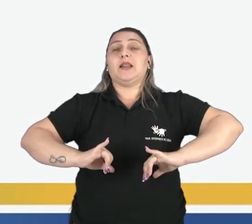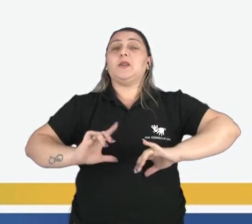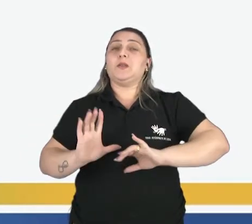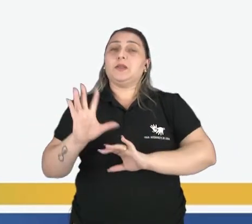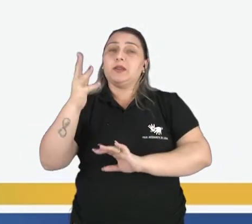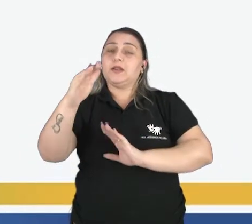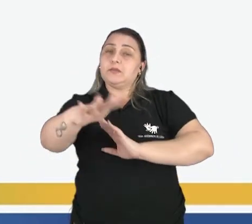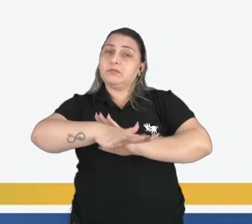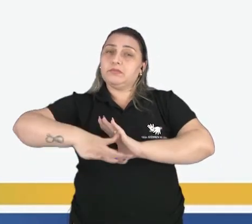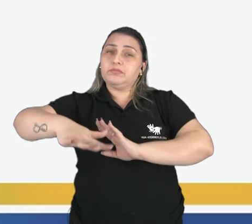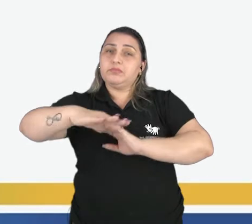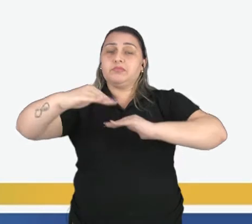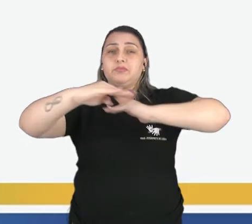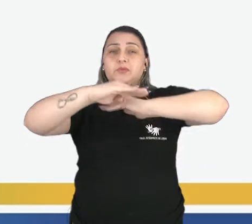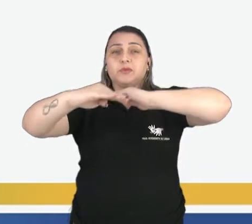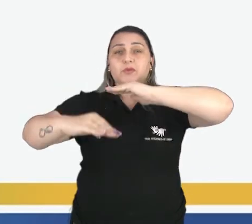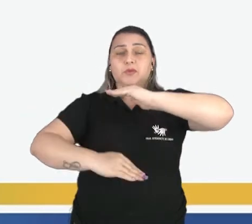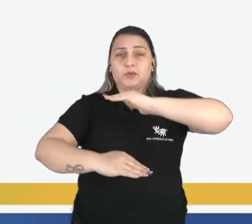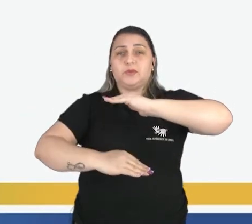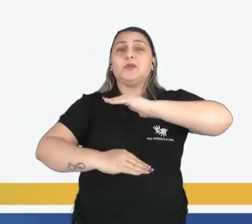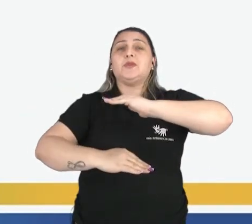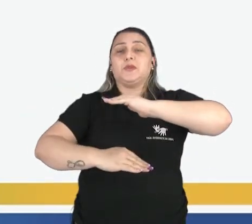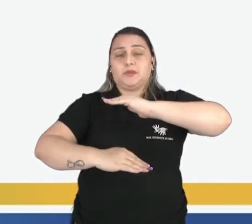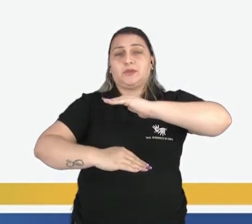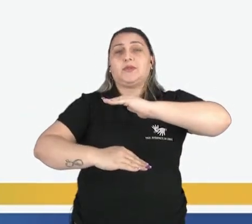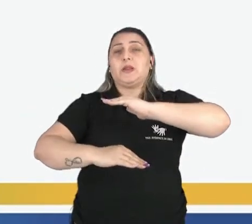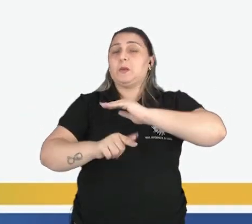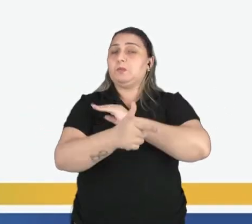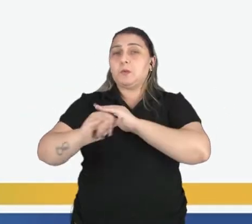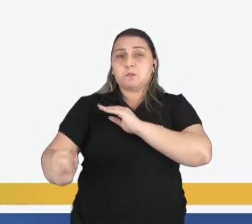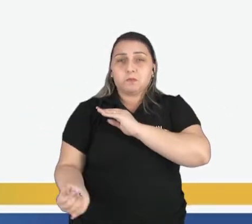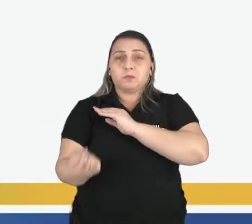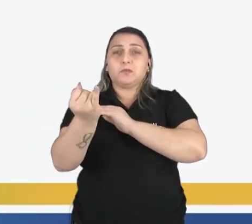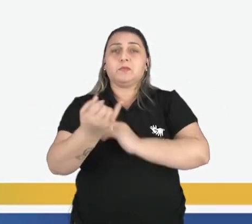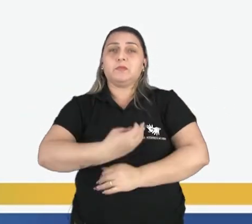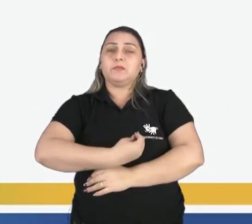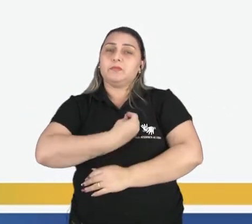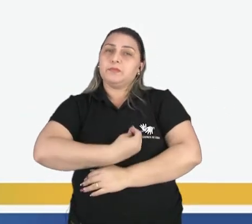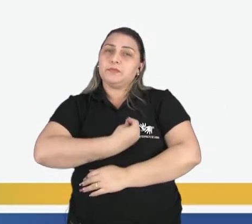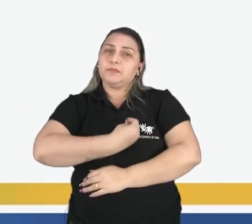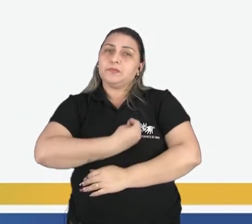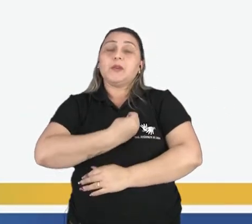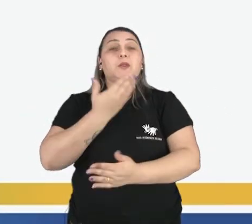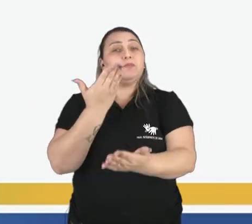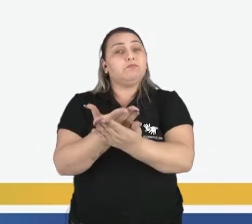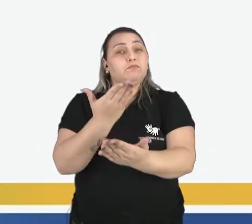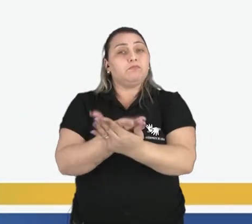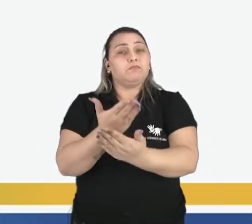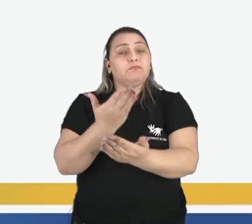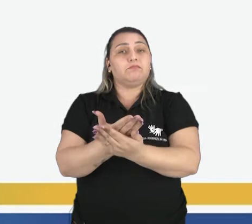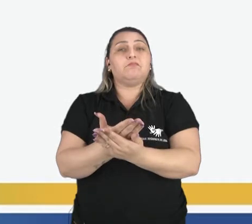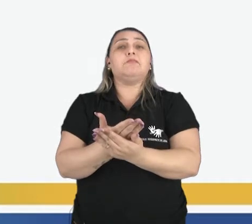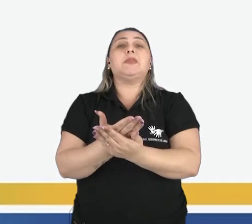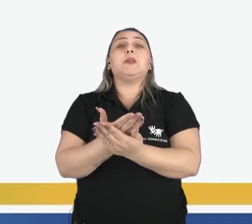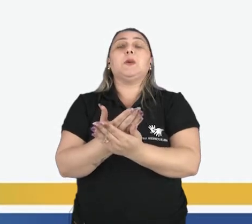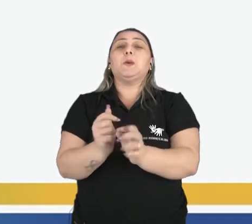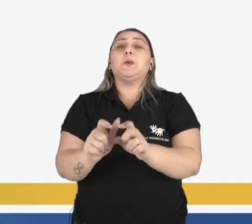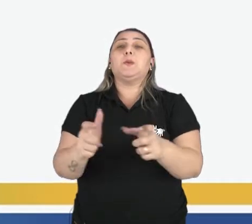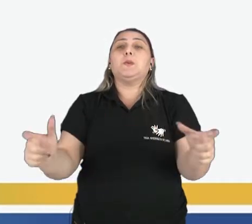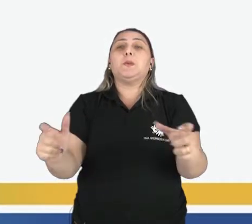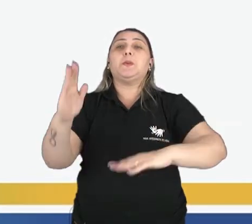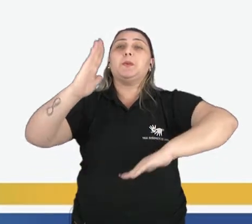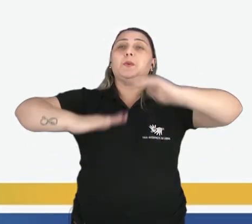sociais e econômicas, sem lhes ser concedidas oportunidade de vida, de estudo e de